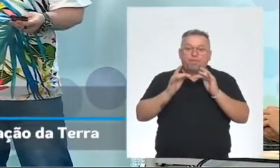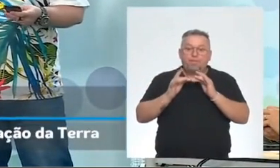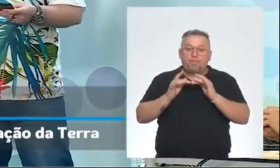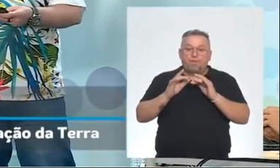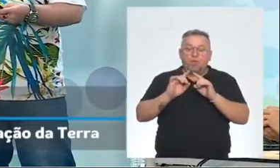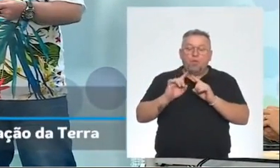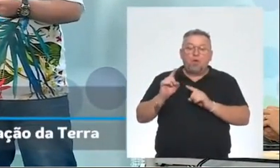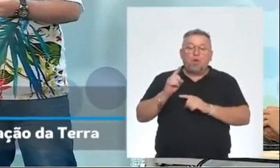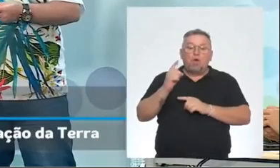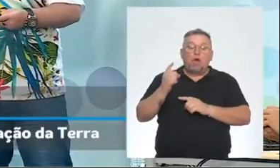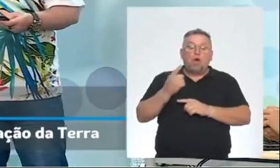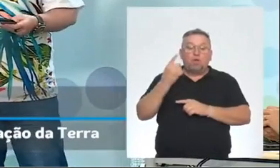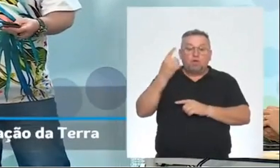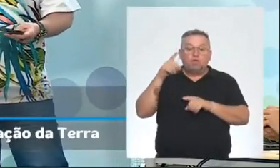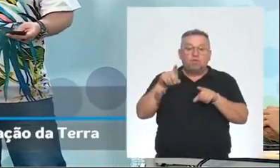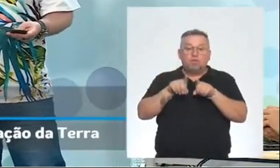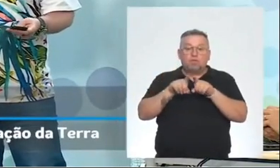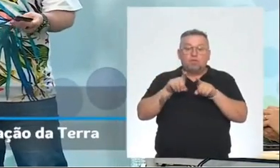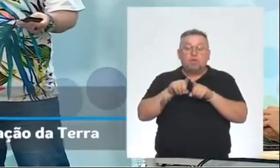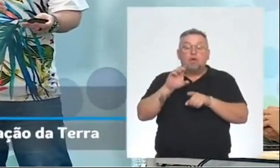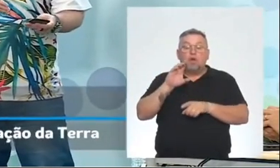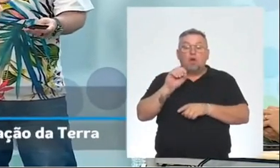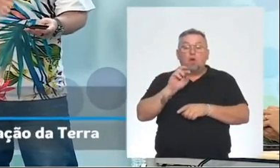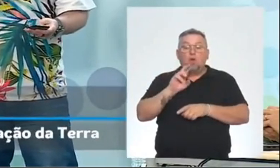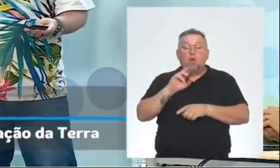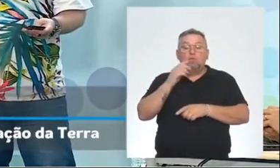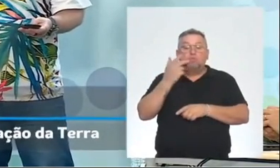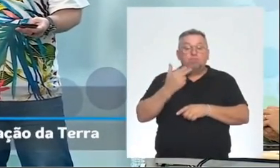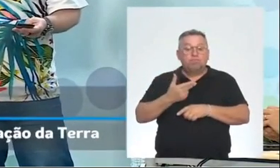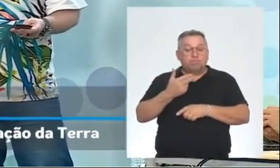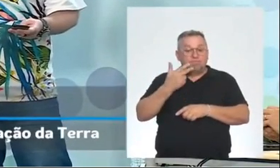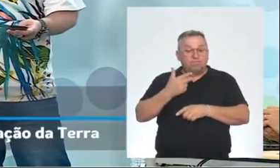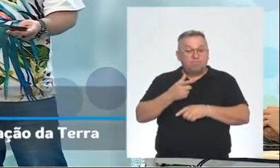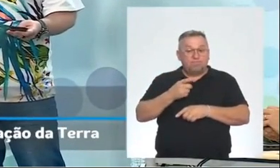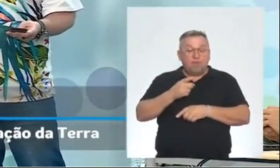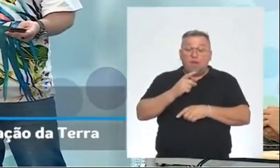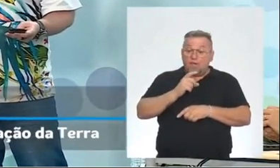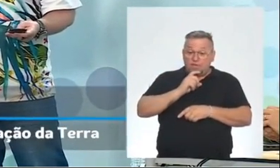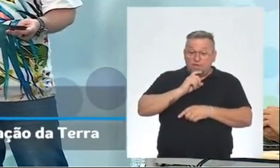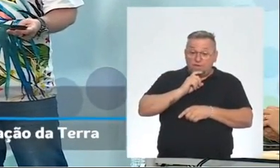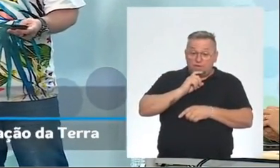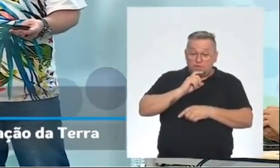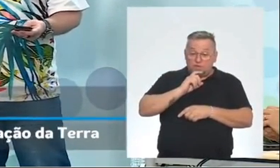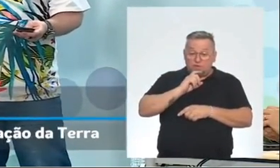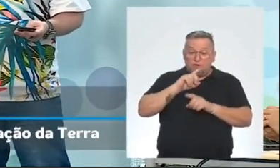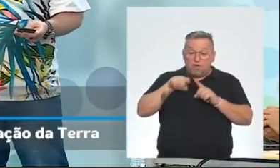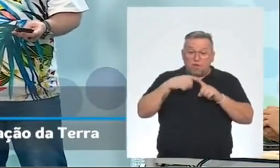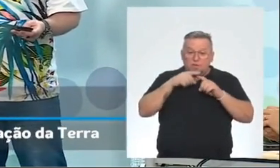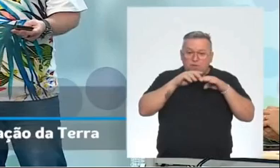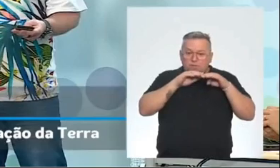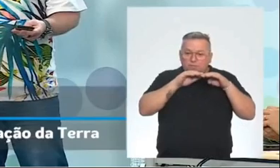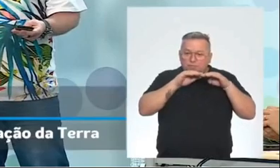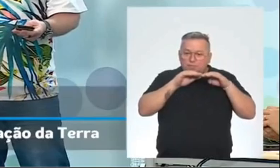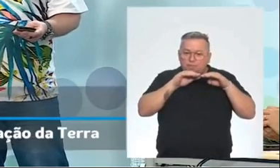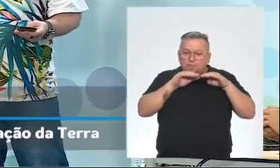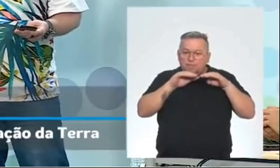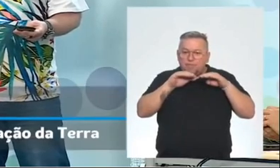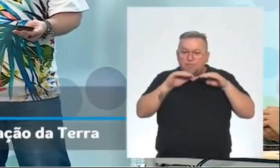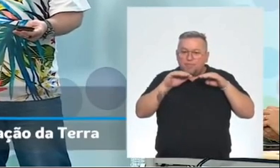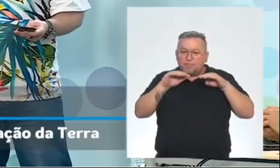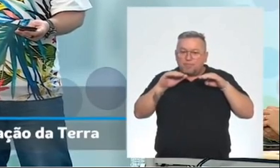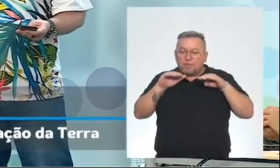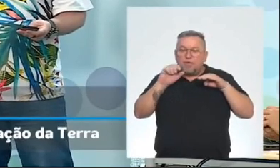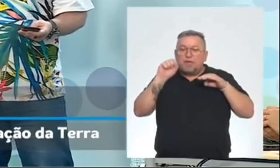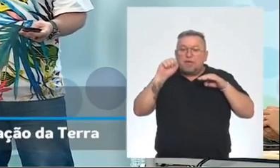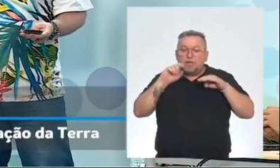altitude através das cores, né? Então o verde mostra aí as regiões mais planas, né, e depois, né, com o aumento da